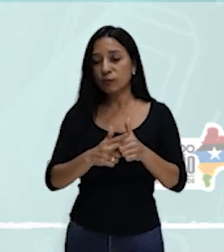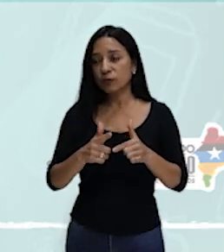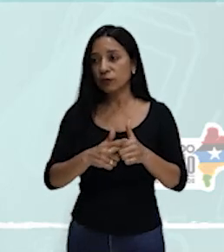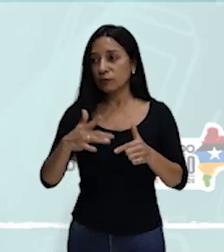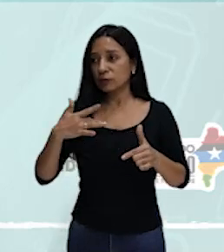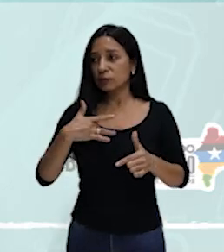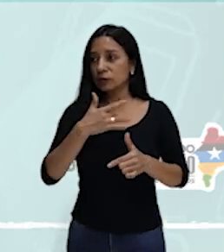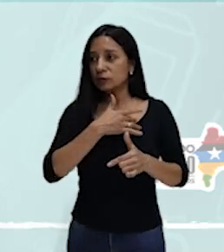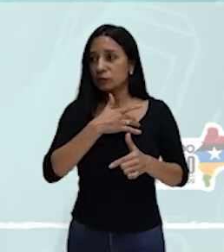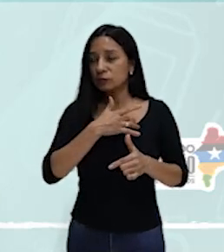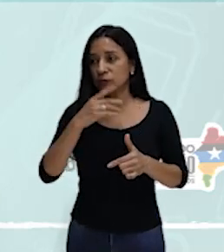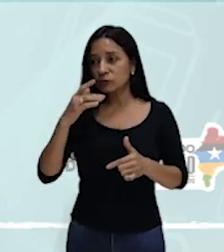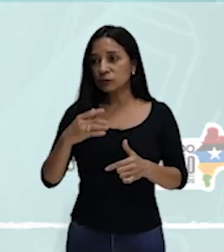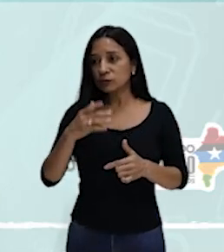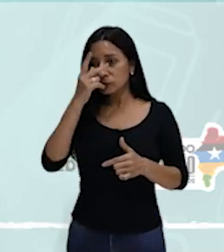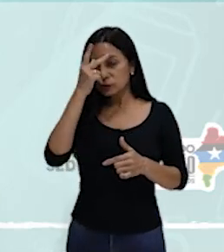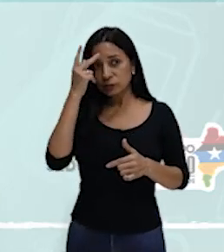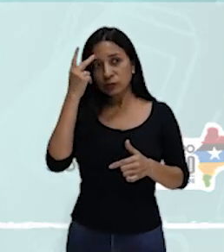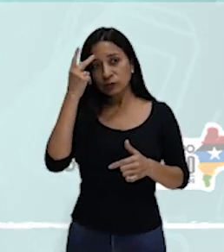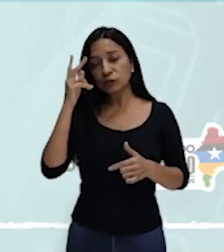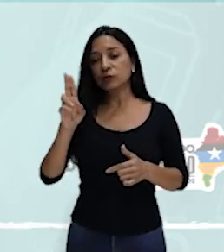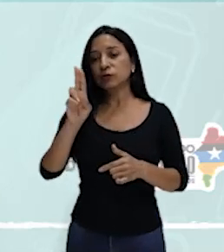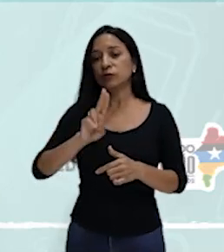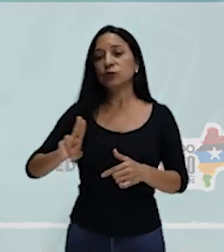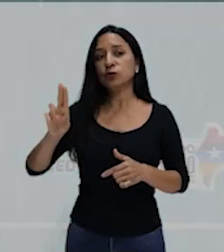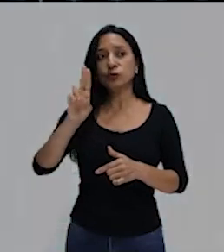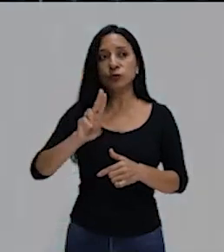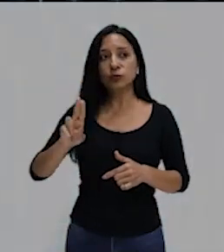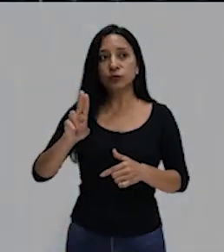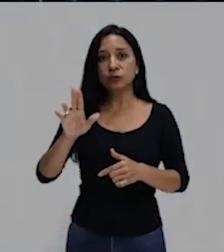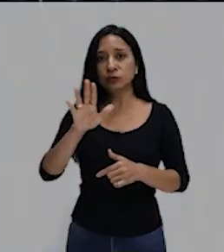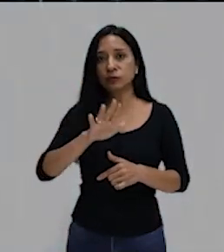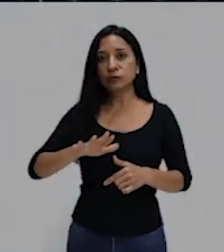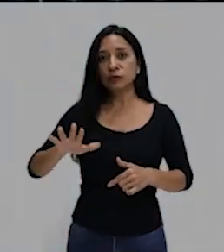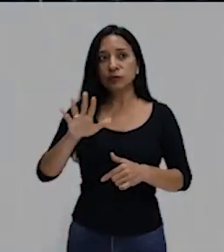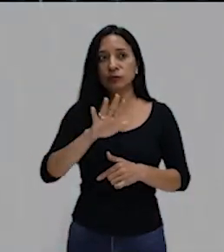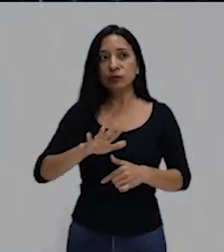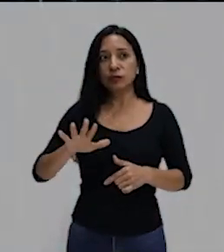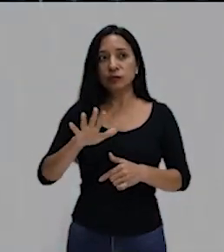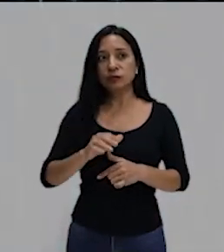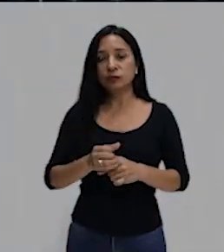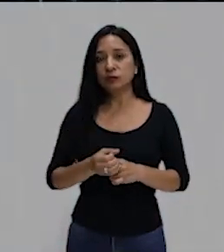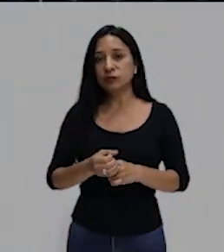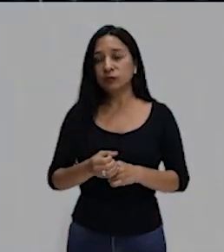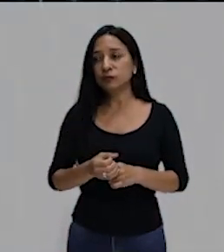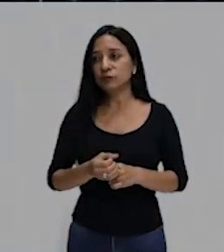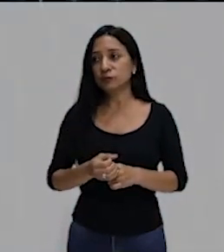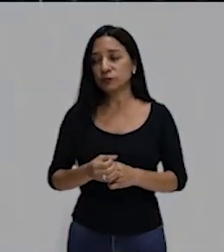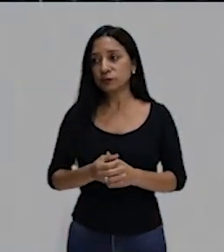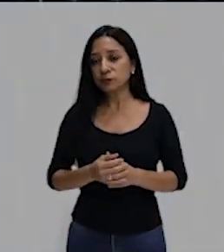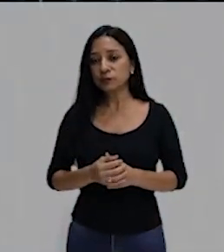que usufruem desse ambiente pelos quais eles estão ali vivendo, certo?